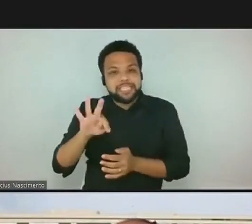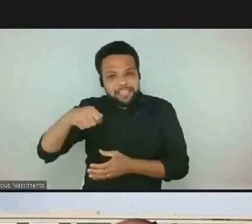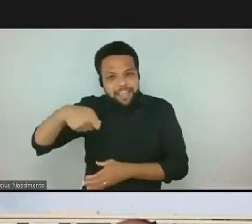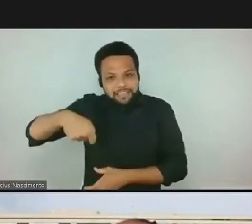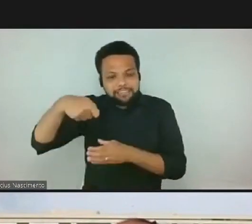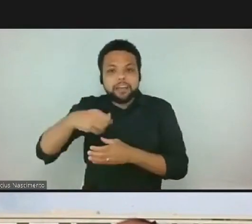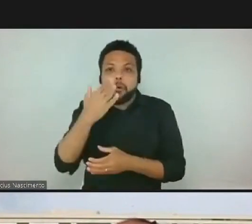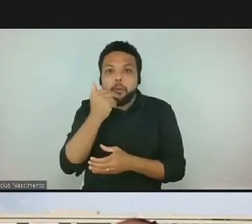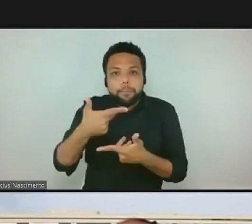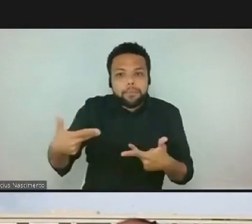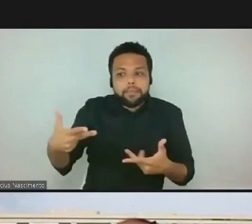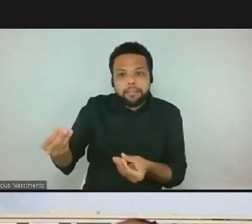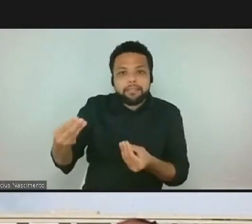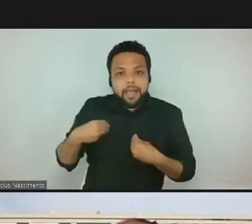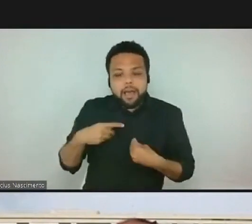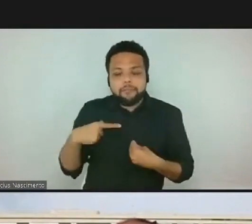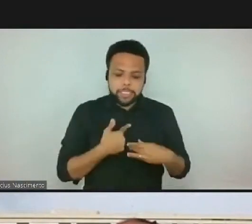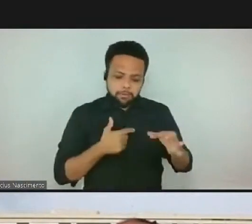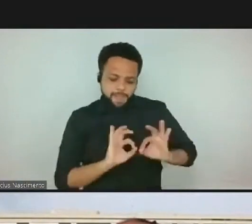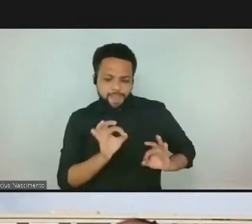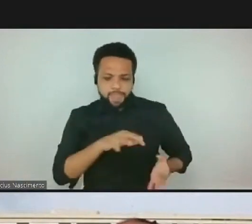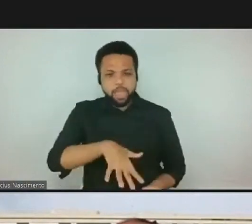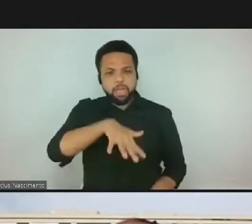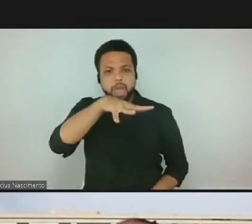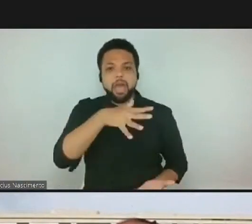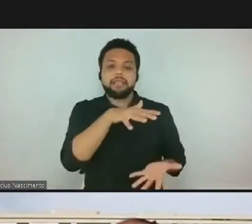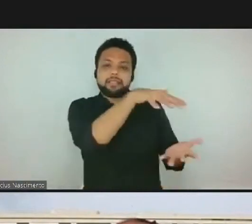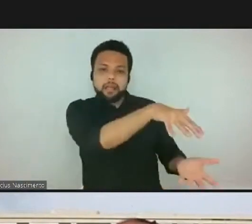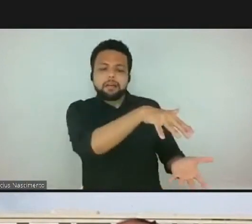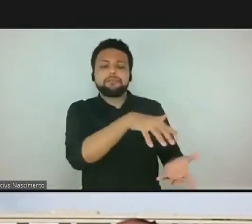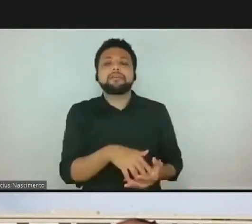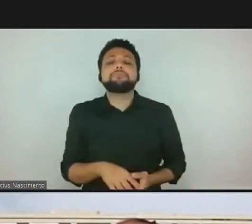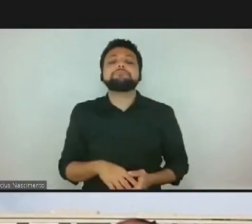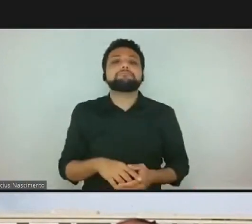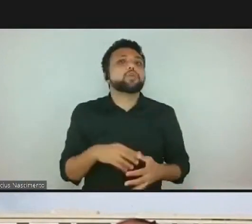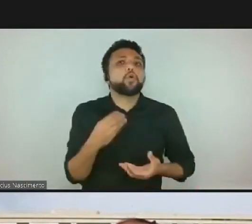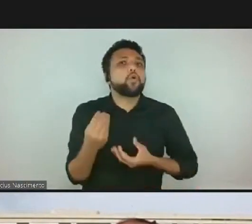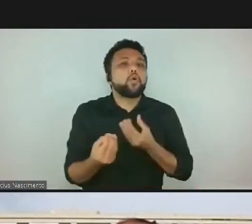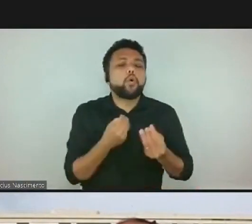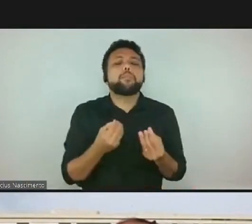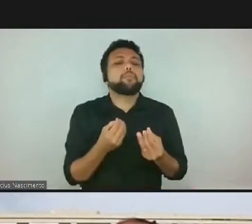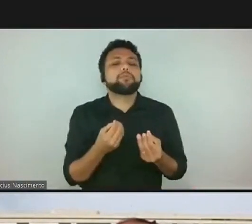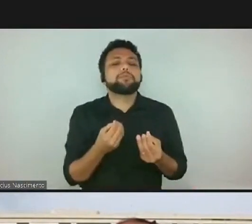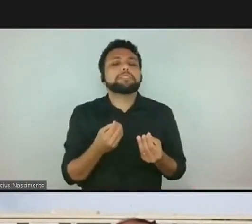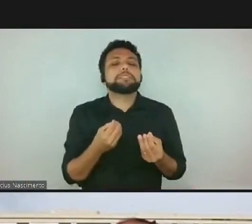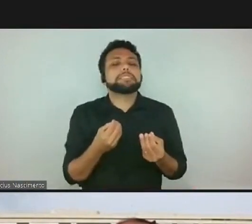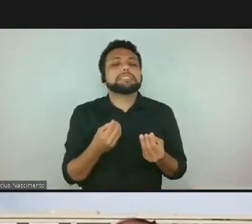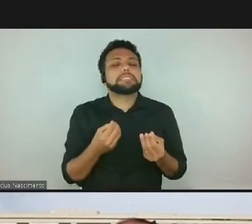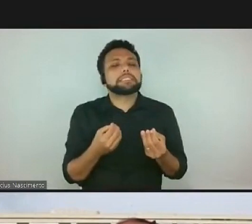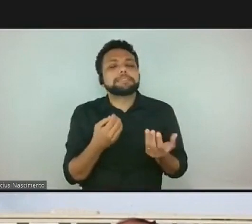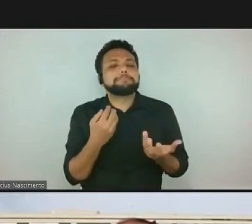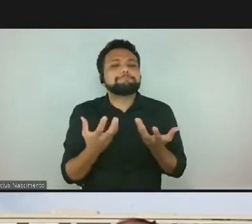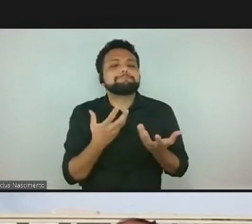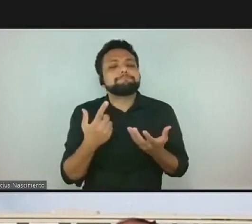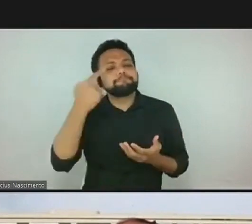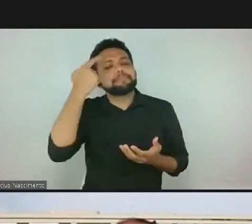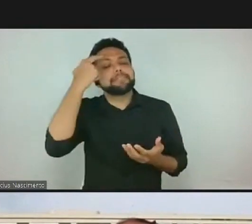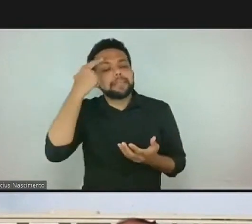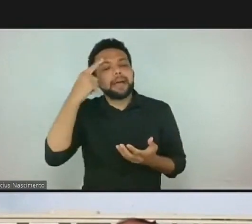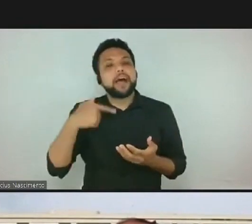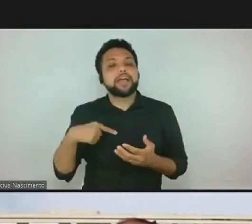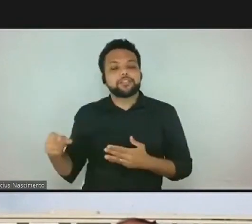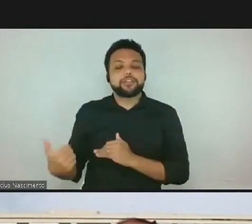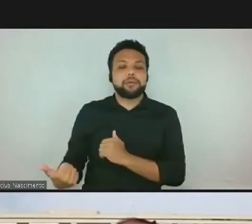começou, e aí também contando com toda a experiência da professora Rosa, essa escolha, essa curadoria do material,